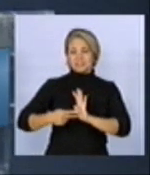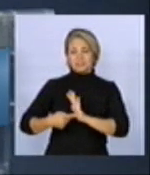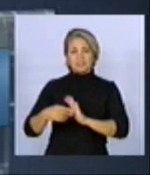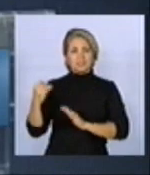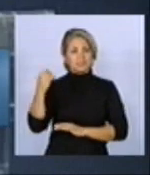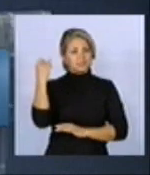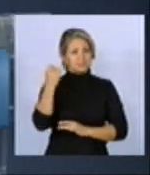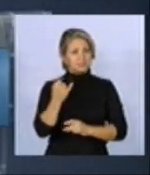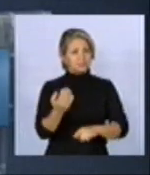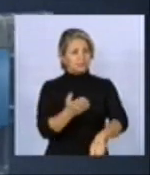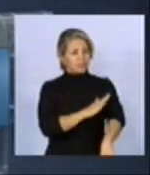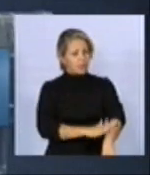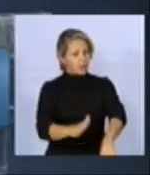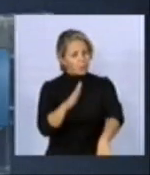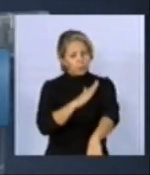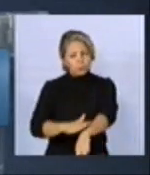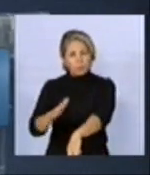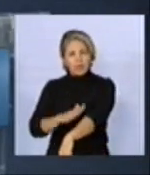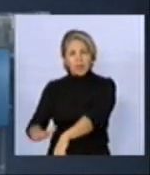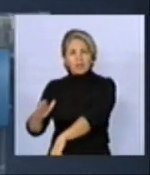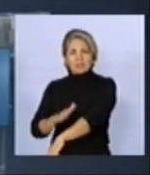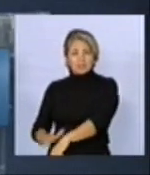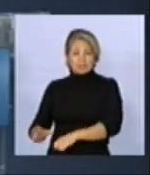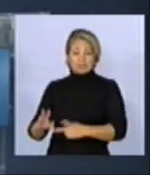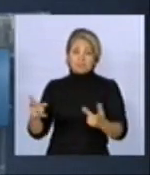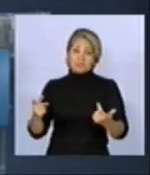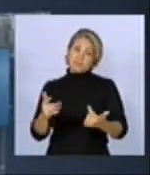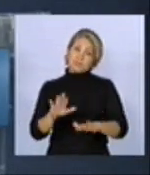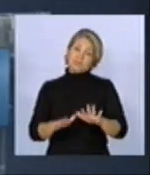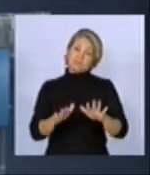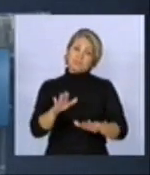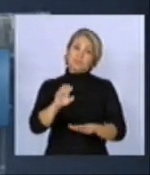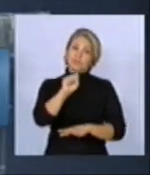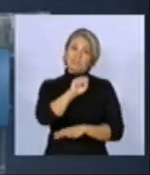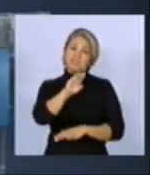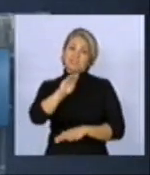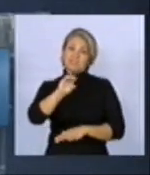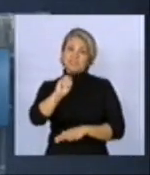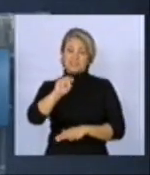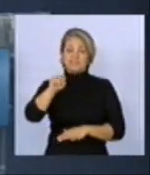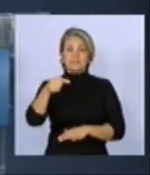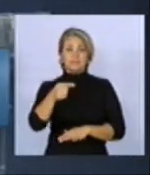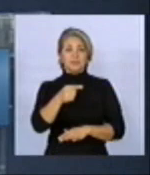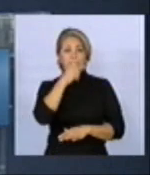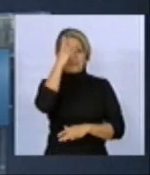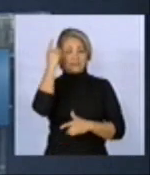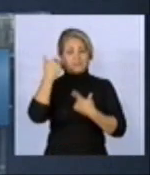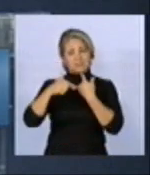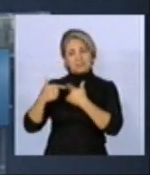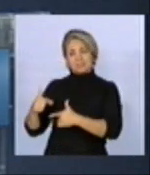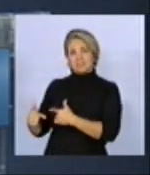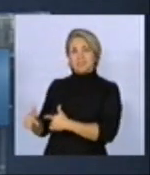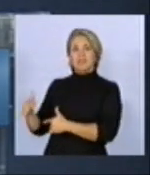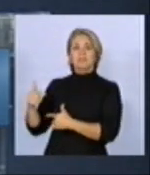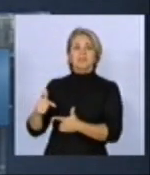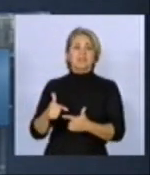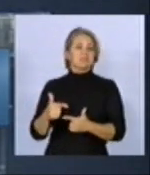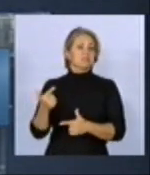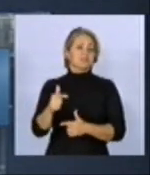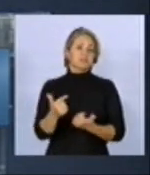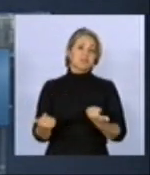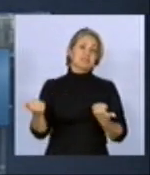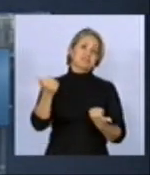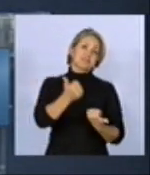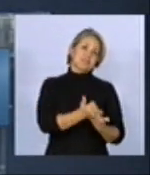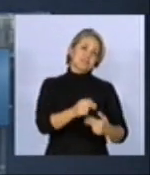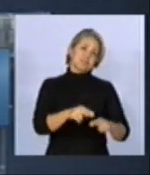colheita então né algo em torno de 80.000 trabalhadores que não teriam sua força de trabalho substituída por conta